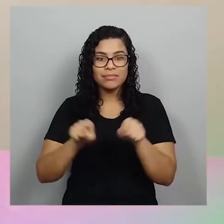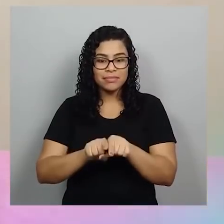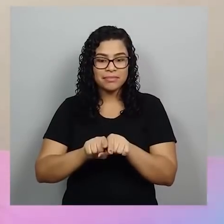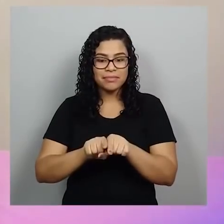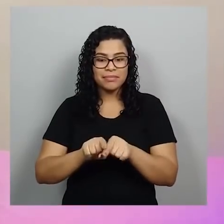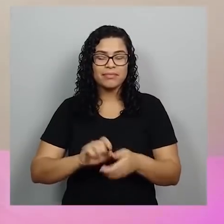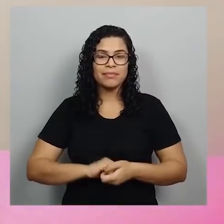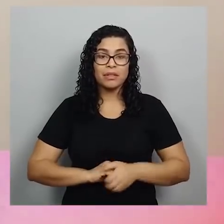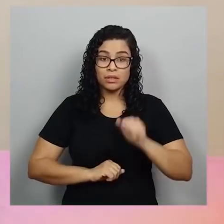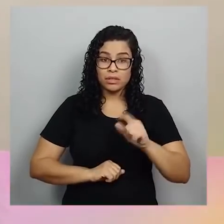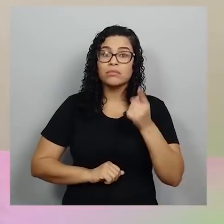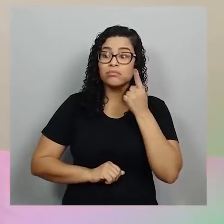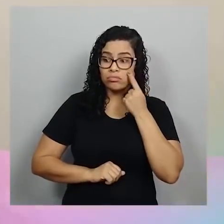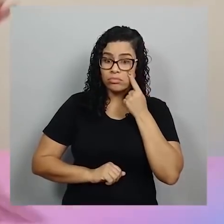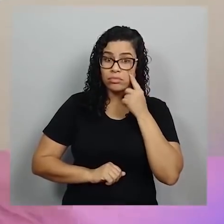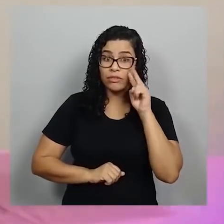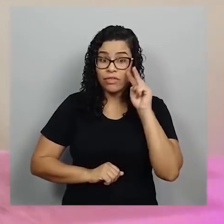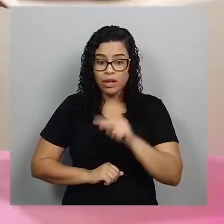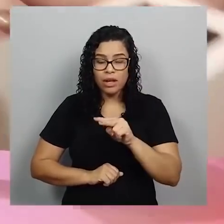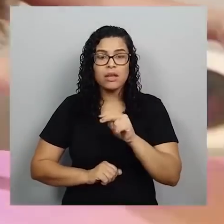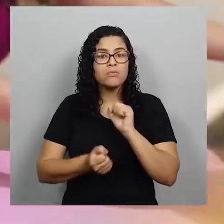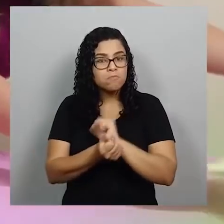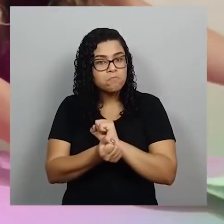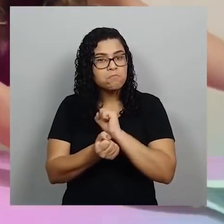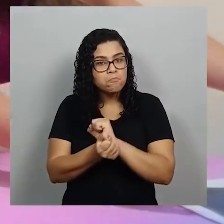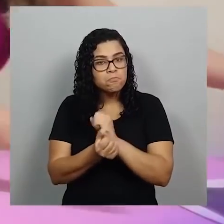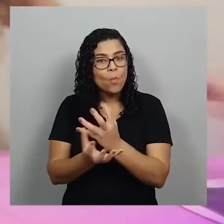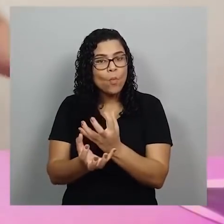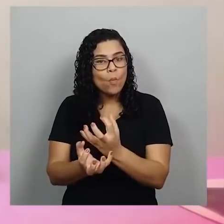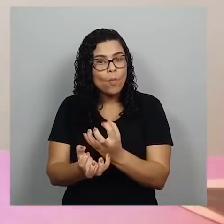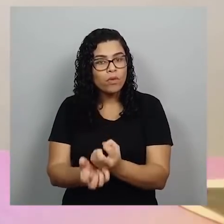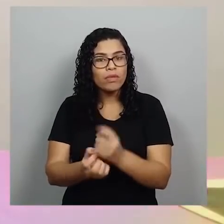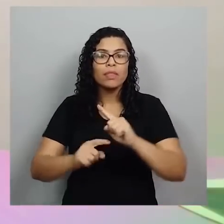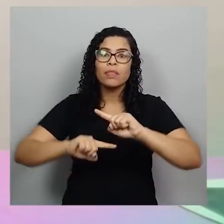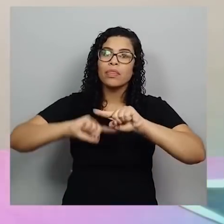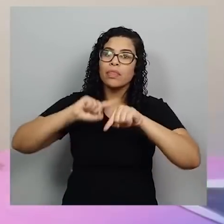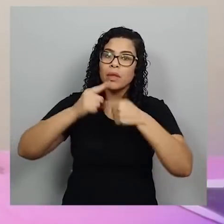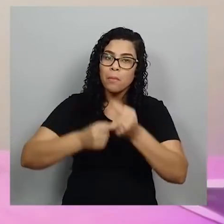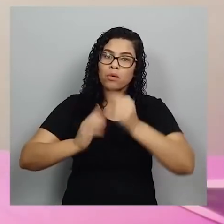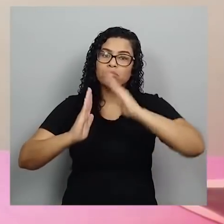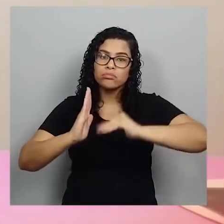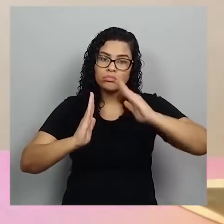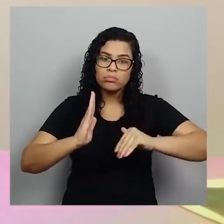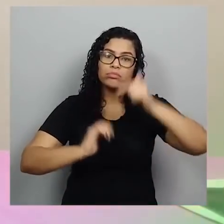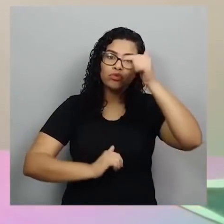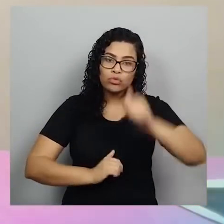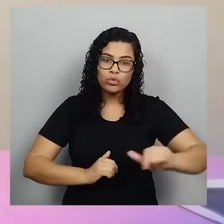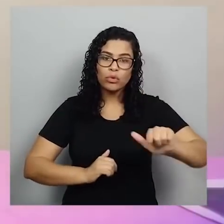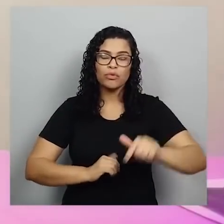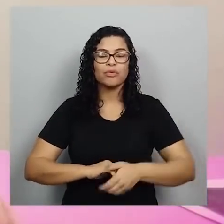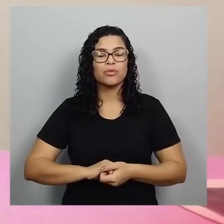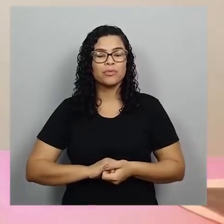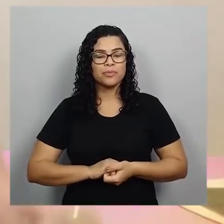totalmente preto, ainda der para ver o fundo, você deixa secar e quando estiver seco,